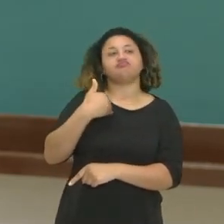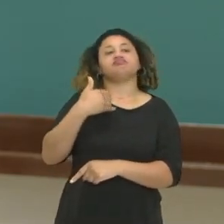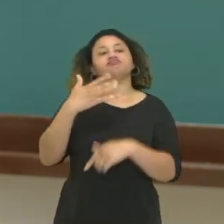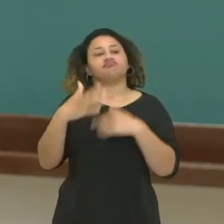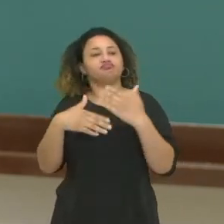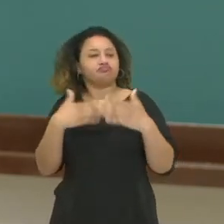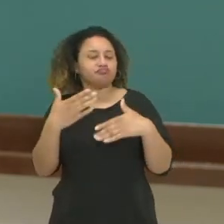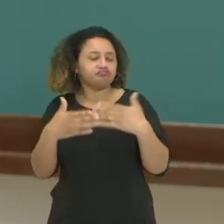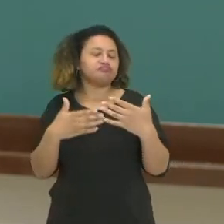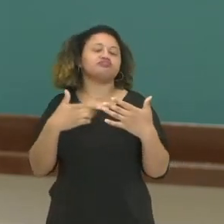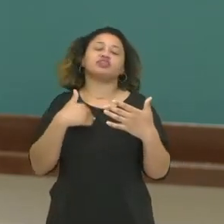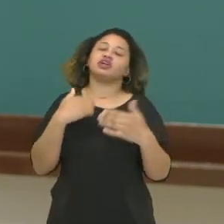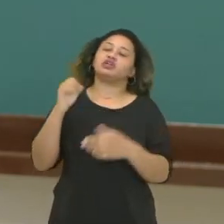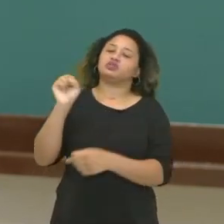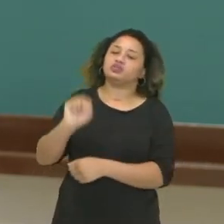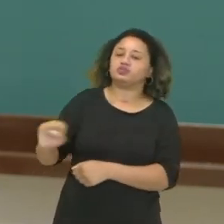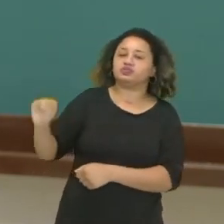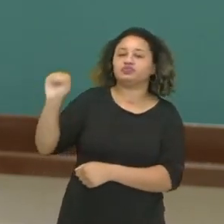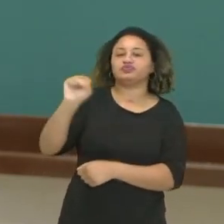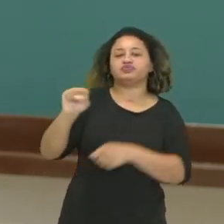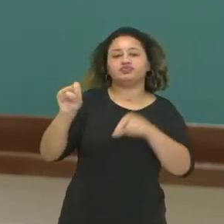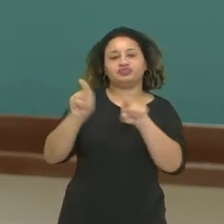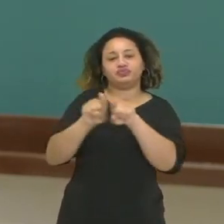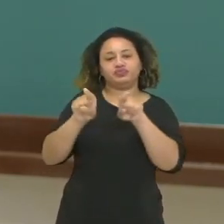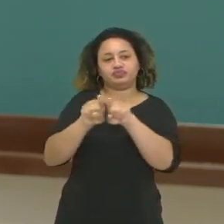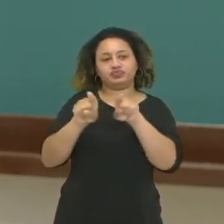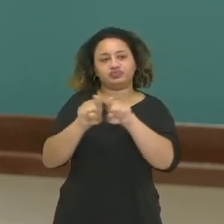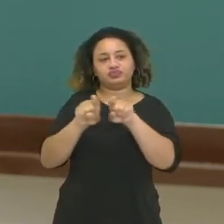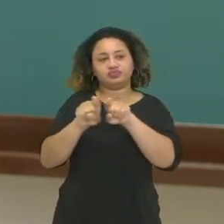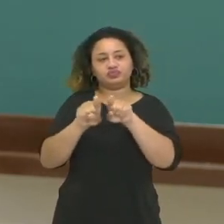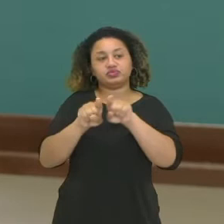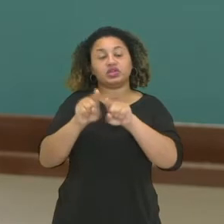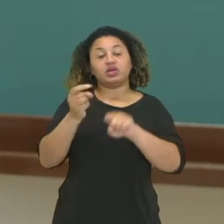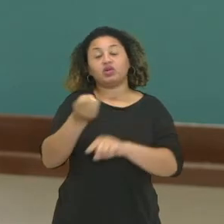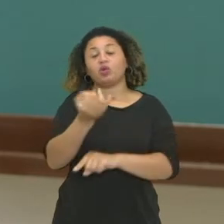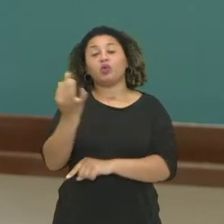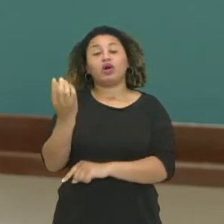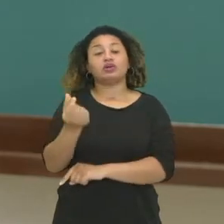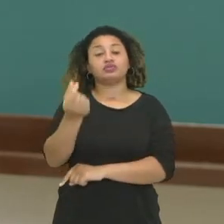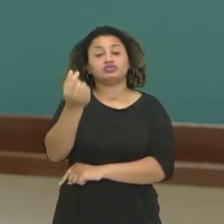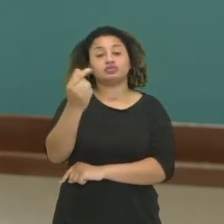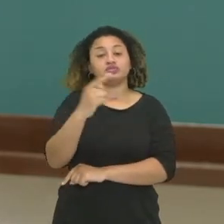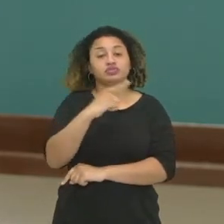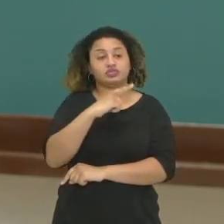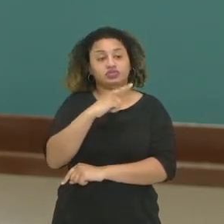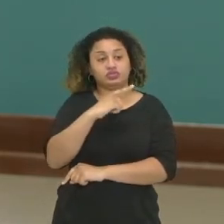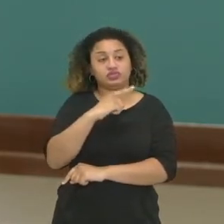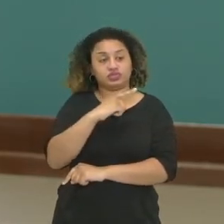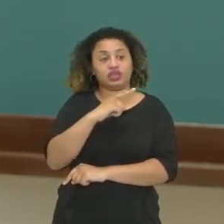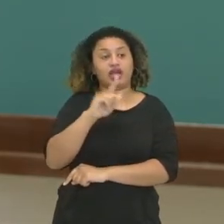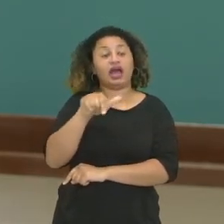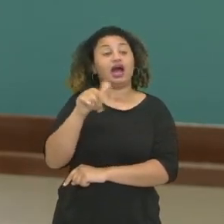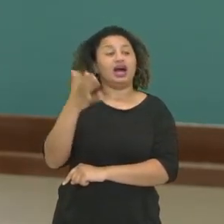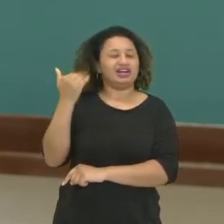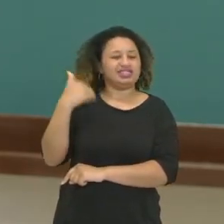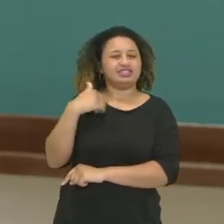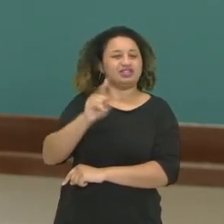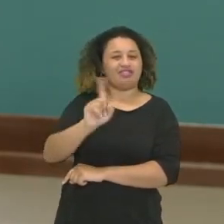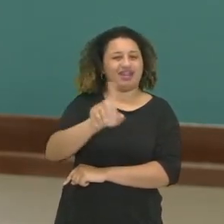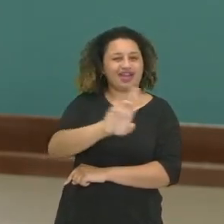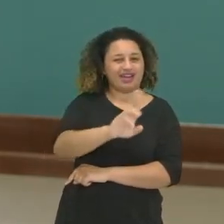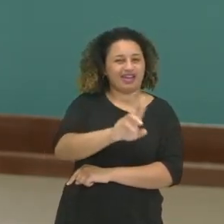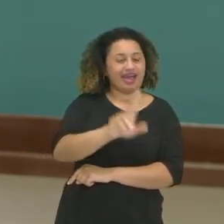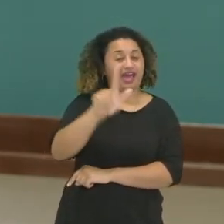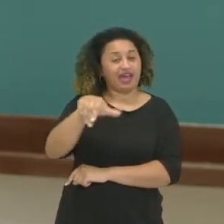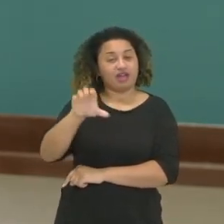prósperos, era solteiro, a quantia monetária que ele possuía na época, né, o dinheiro era contos de réis, né, e